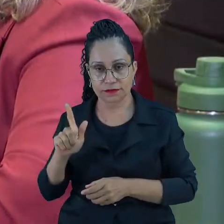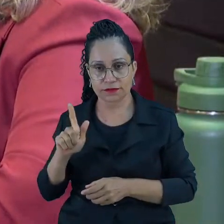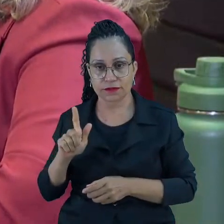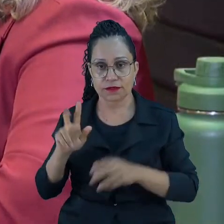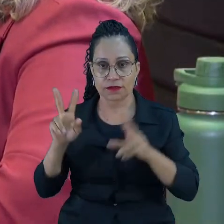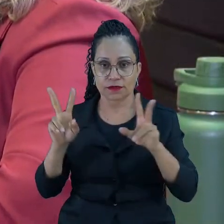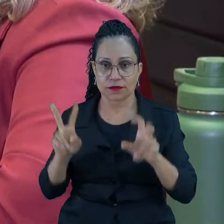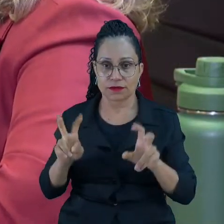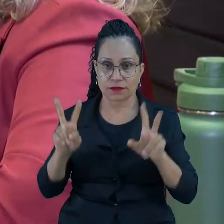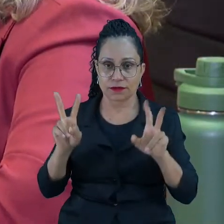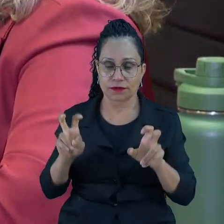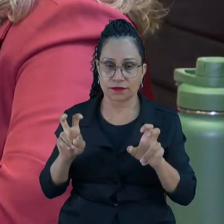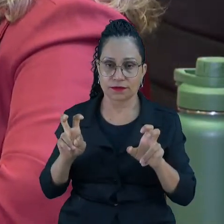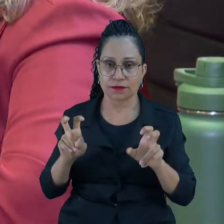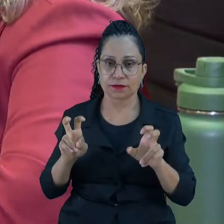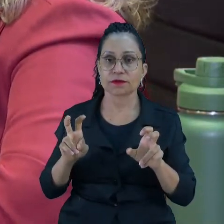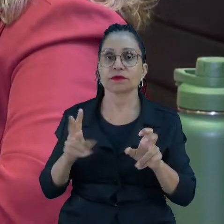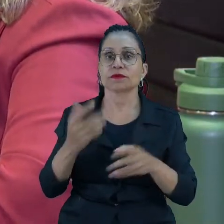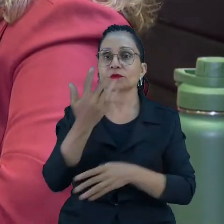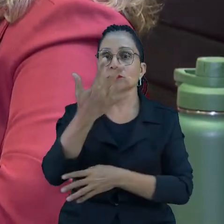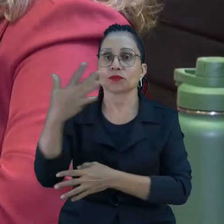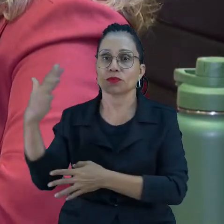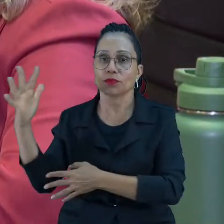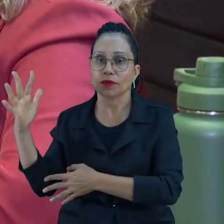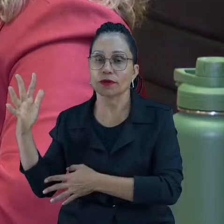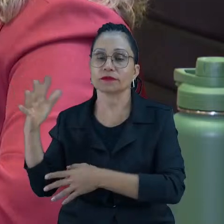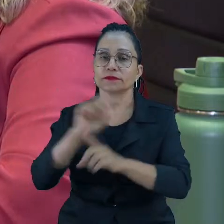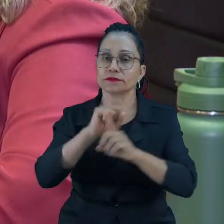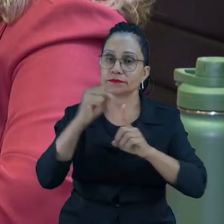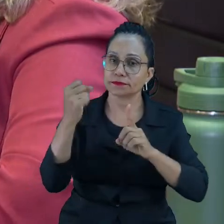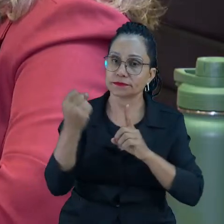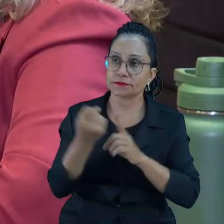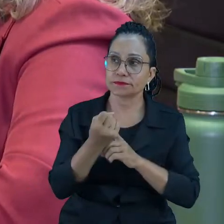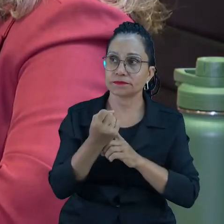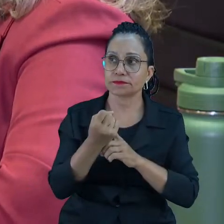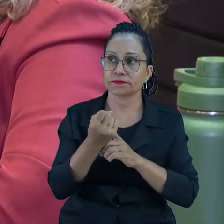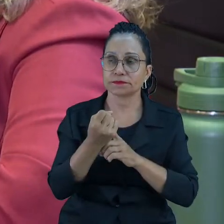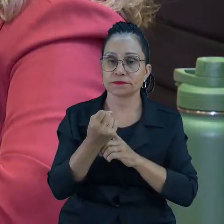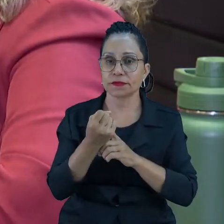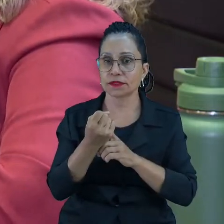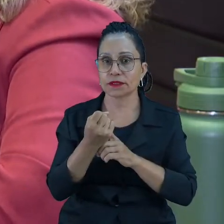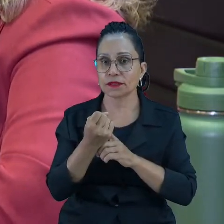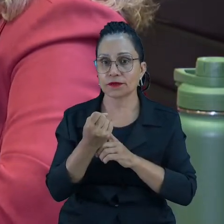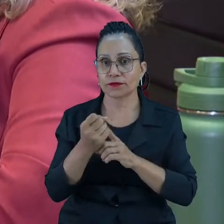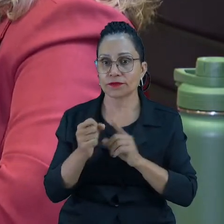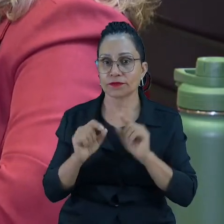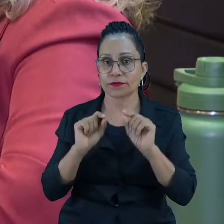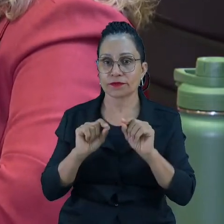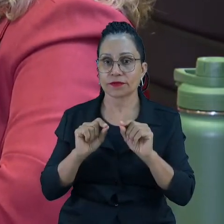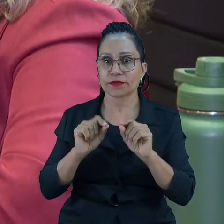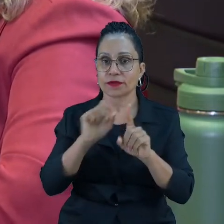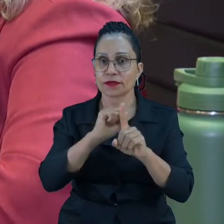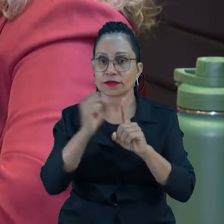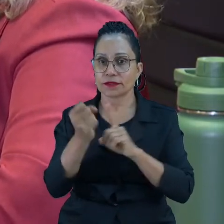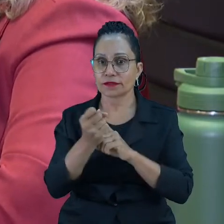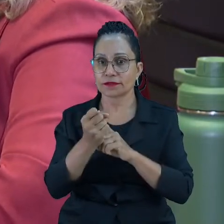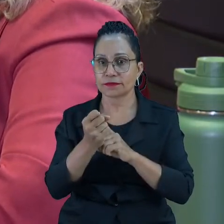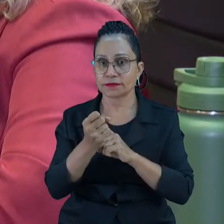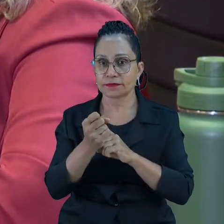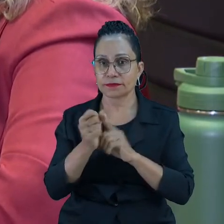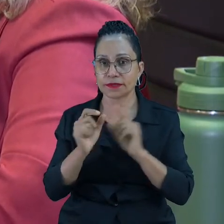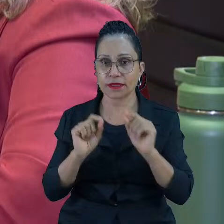sobre questões ambientais, questões sociais, questões de governança, a questão social também ela é